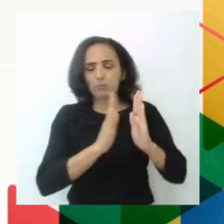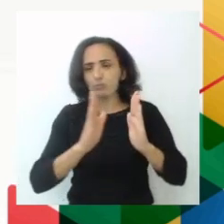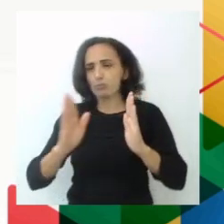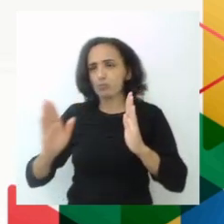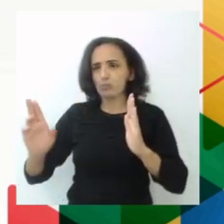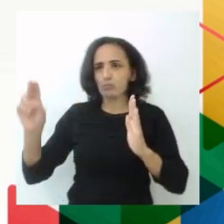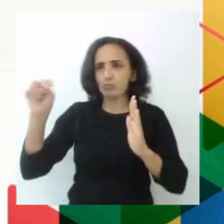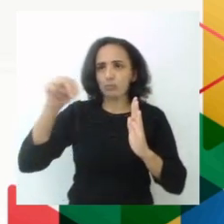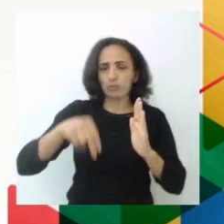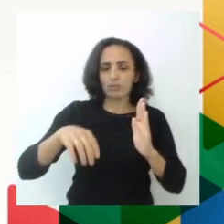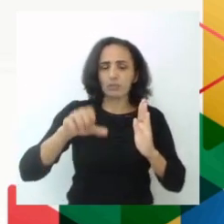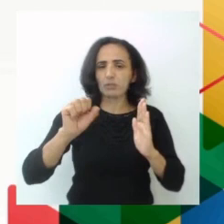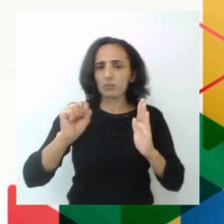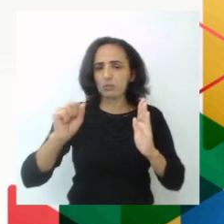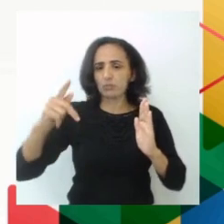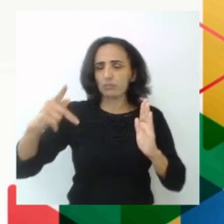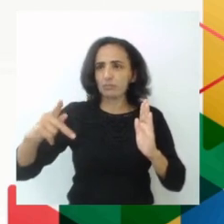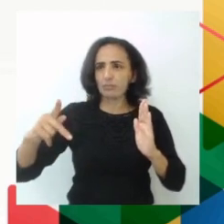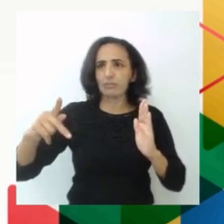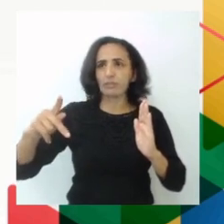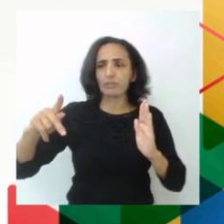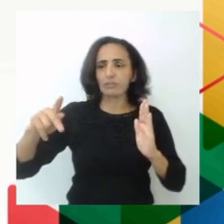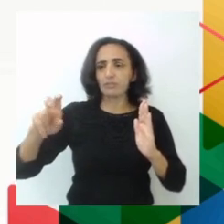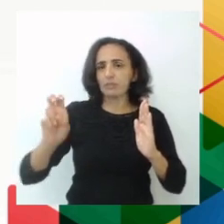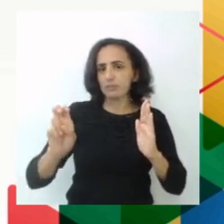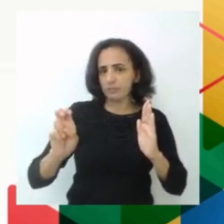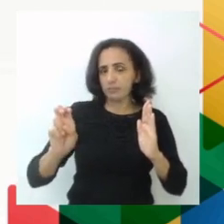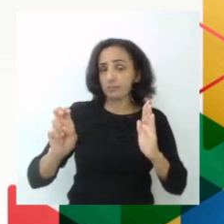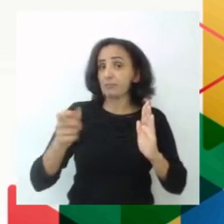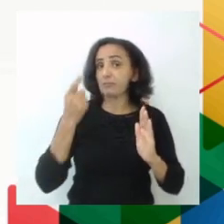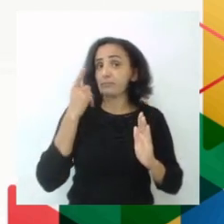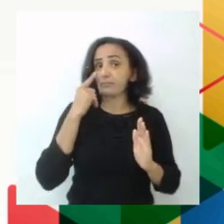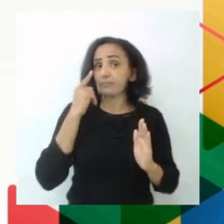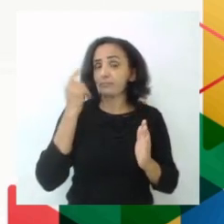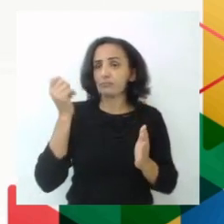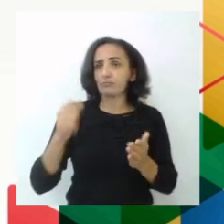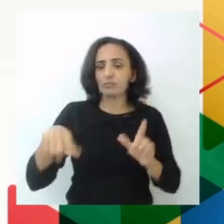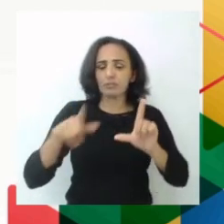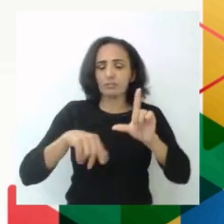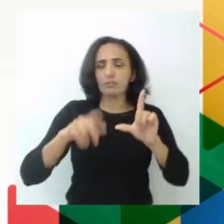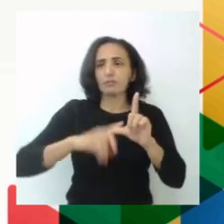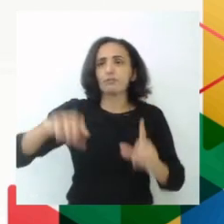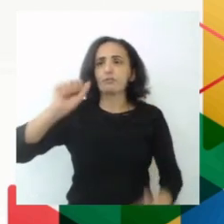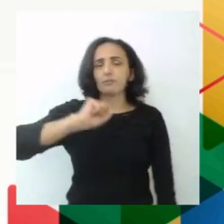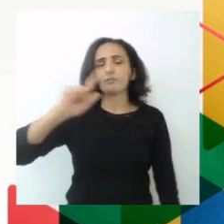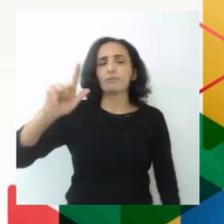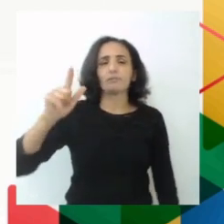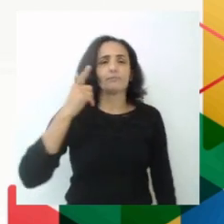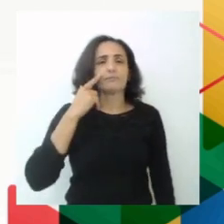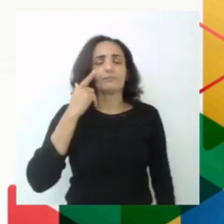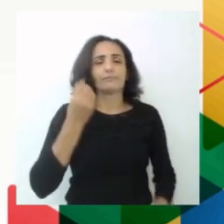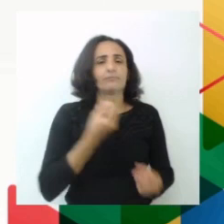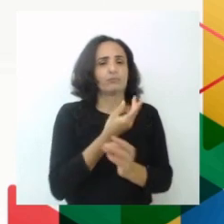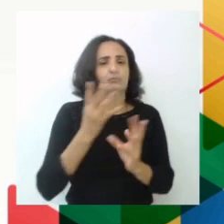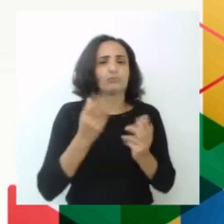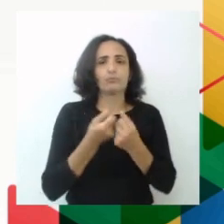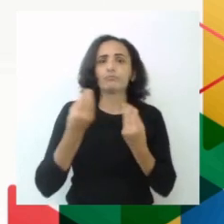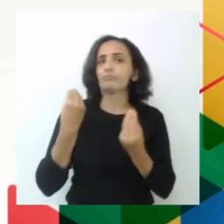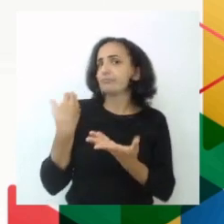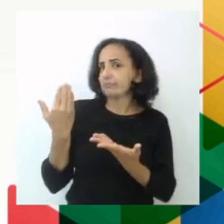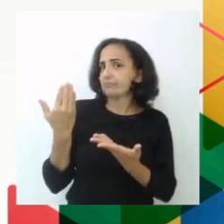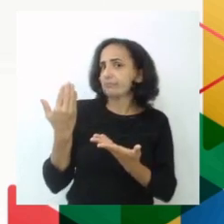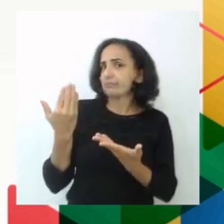está aqui, ó, colocado em azul logo no início aqui. N é 8 e P